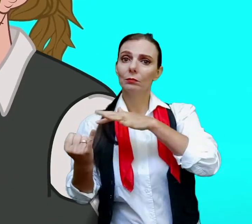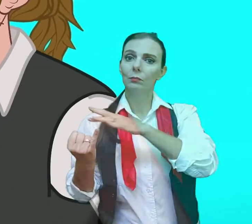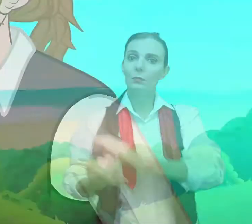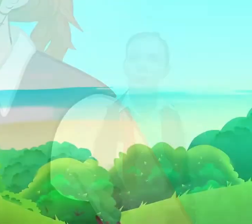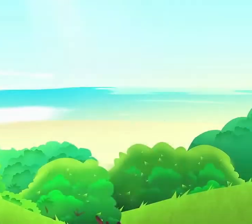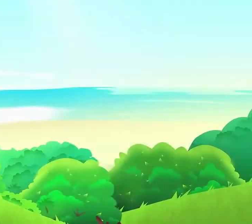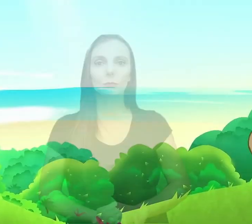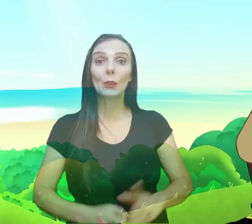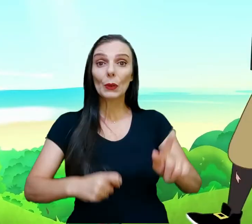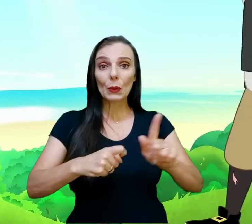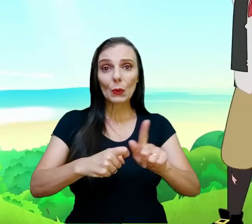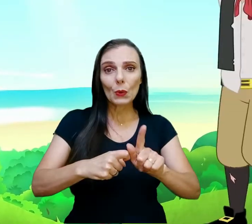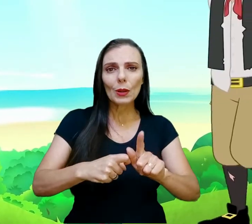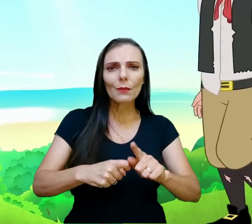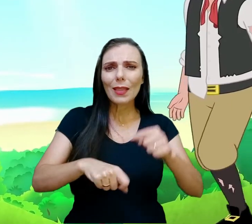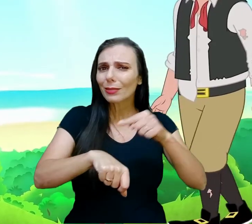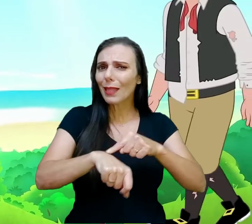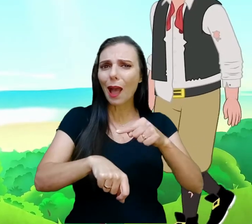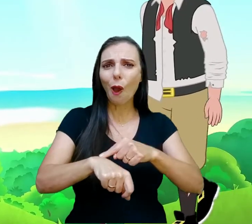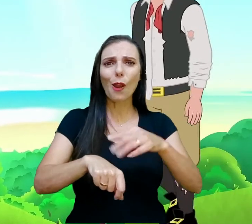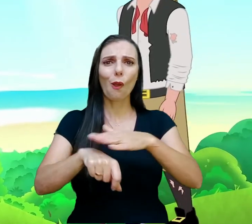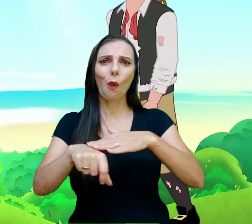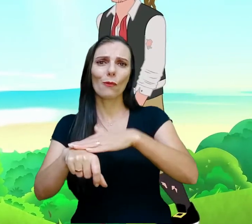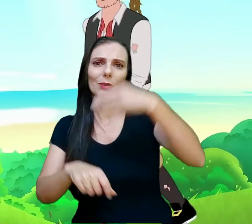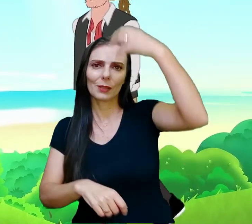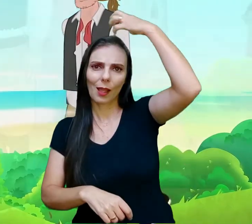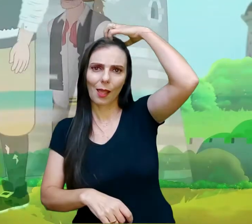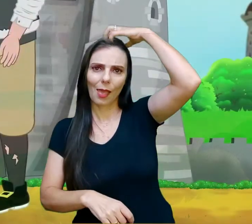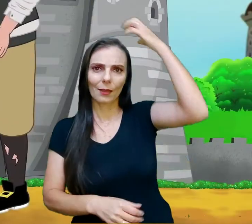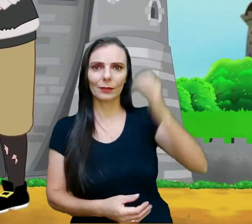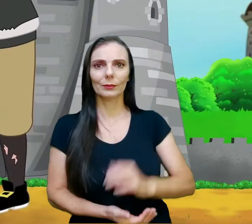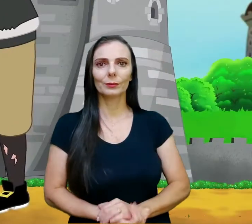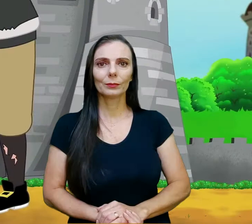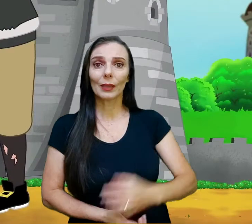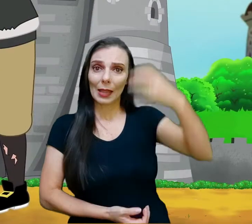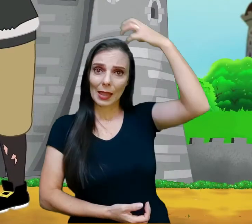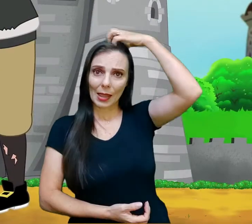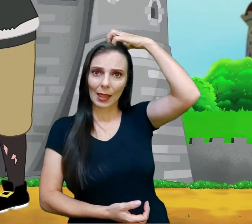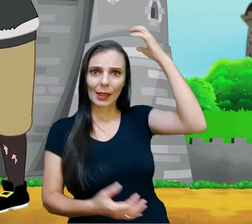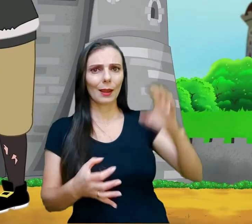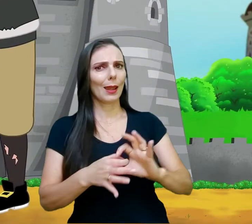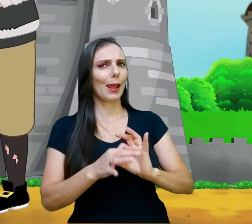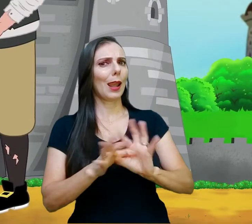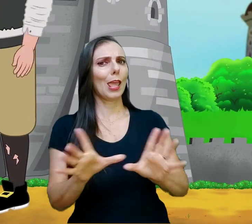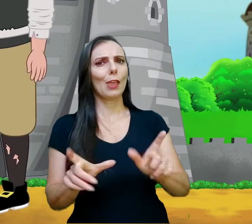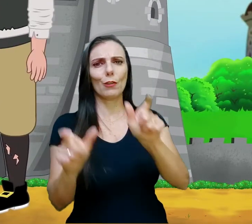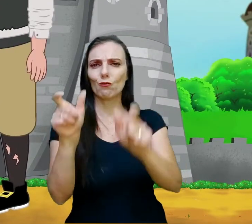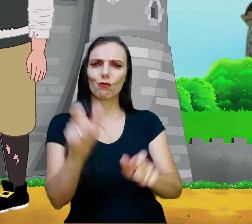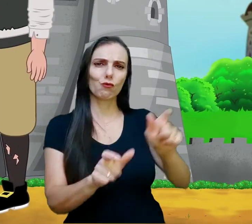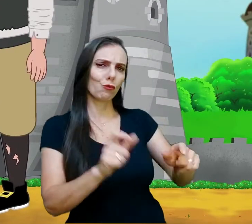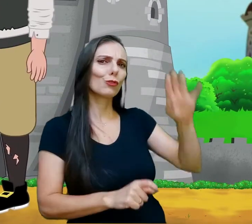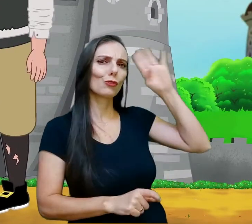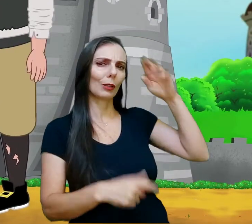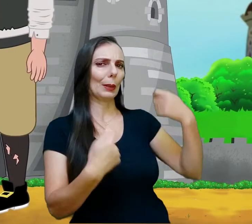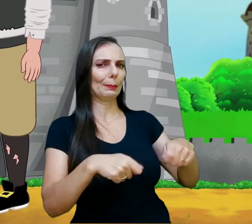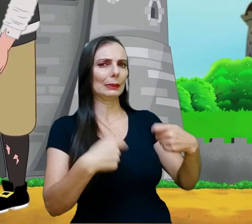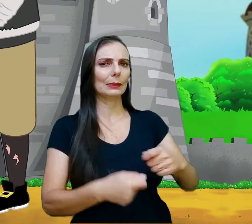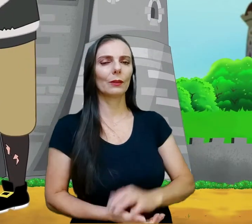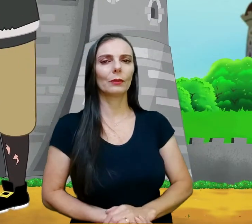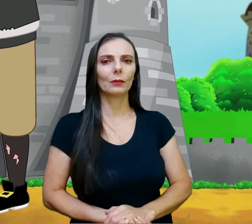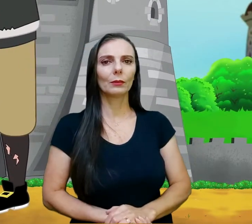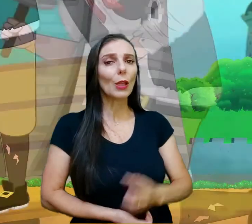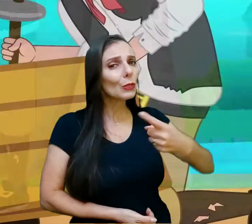ilha. E ele imediatamente foi falar com o rei. O rei deu-lhe todos os homens de que